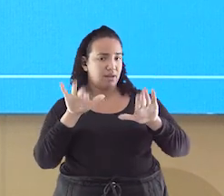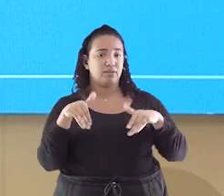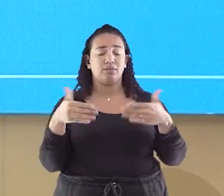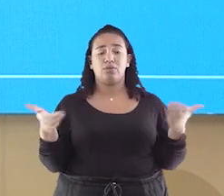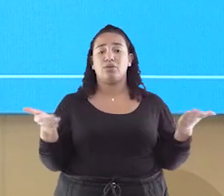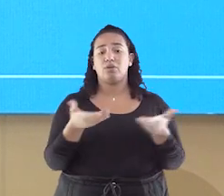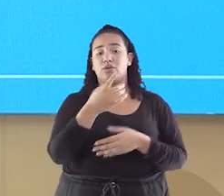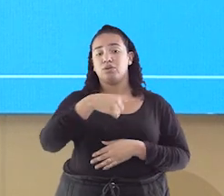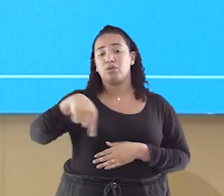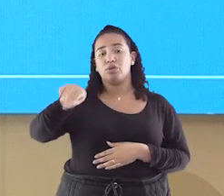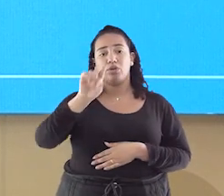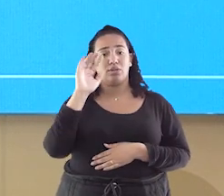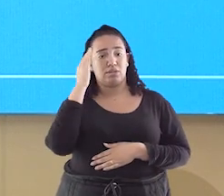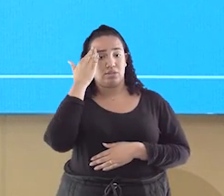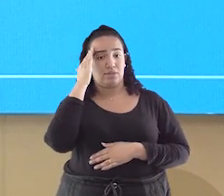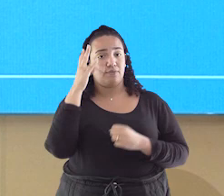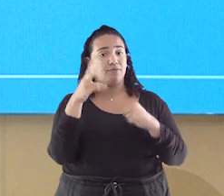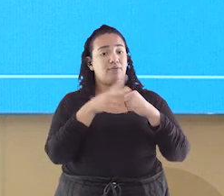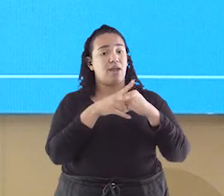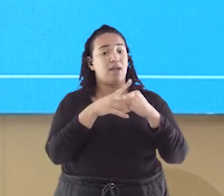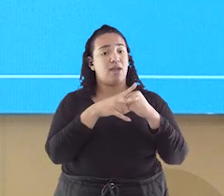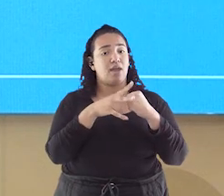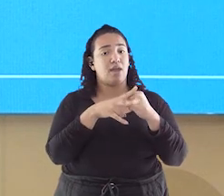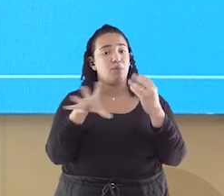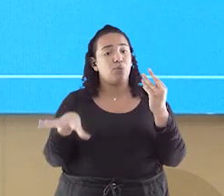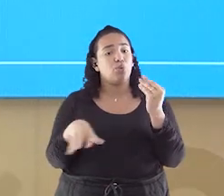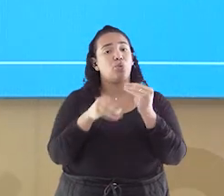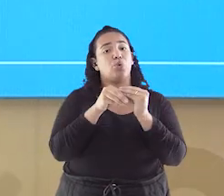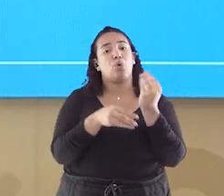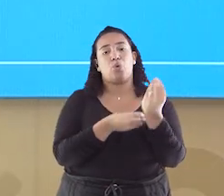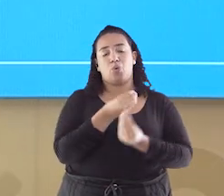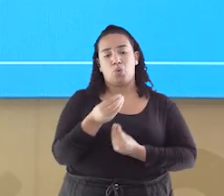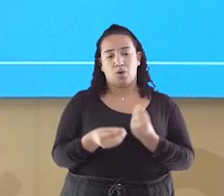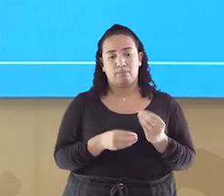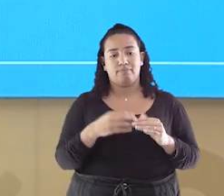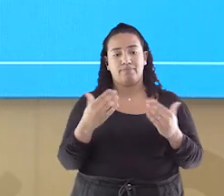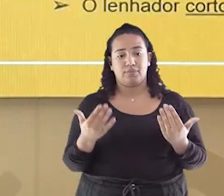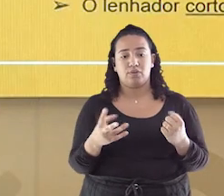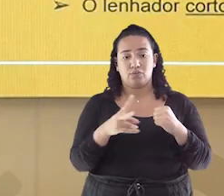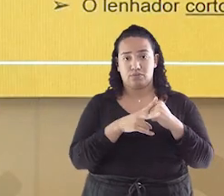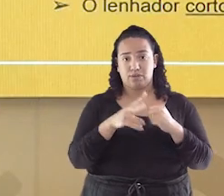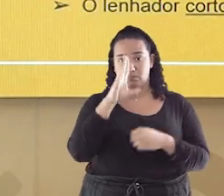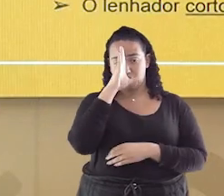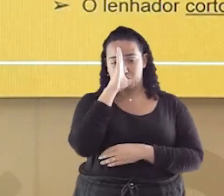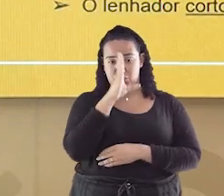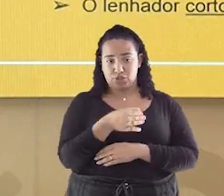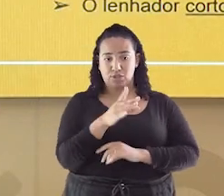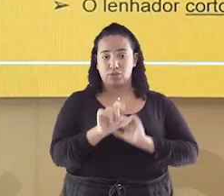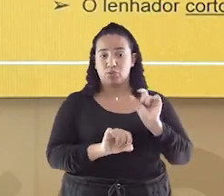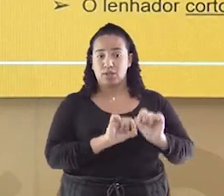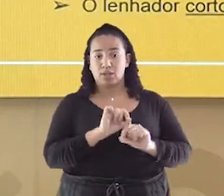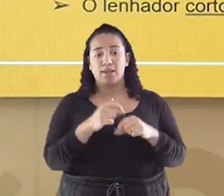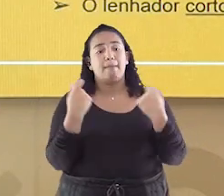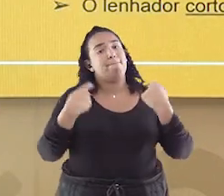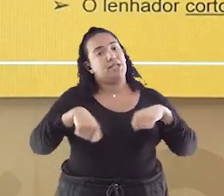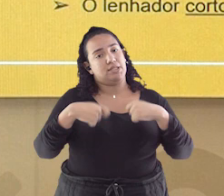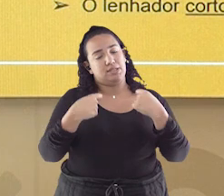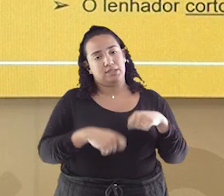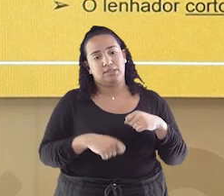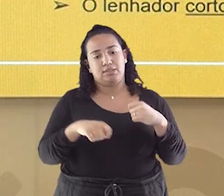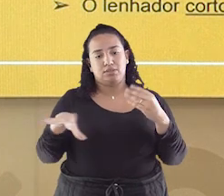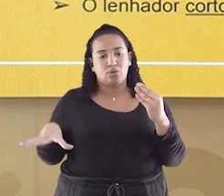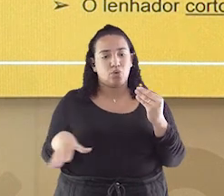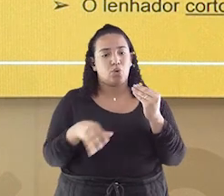preposições, vamos entender direitinho sobre transitividade verbal. O verbo transitivo direto é aquele que precisa